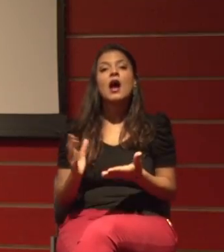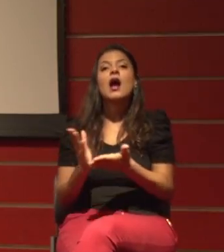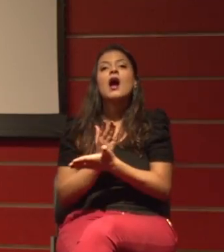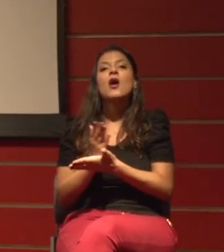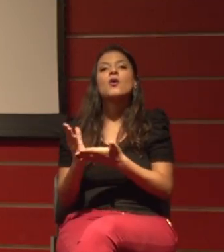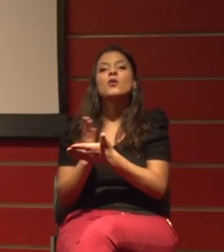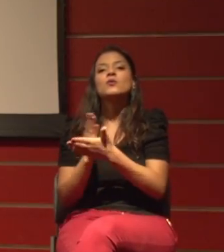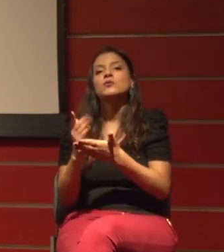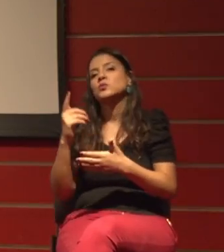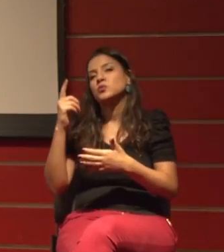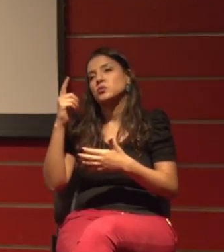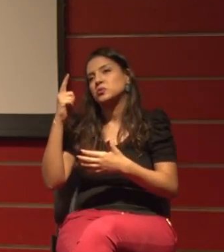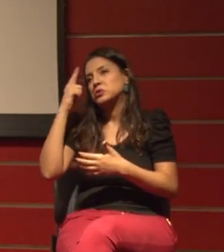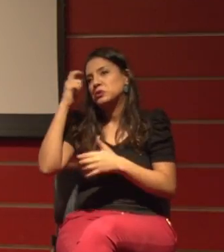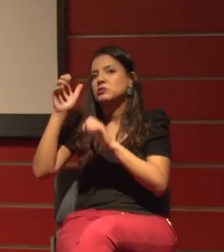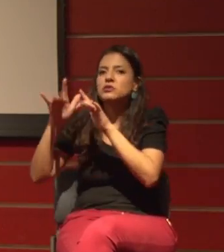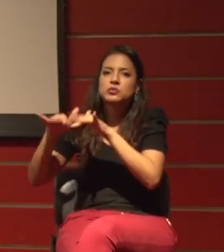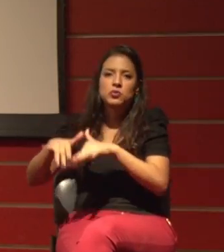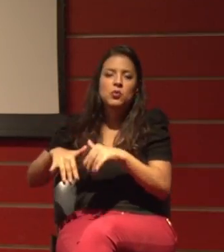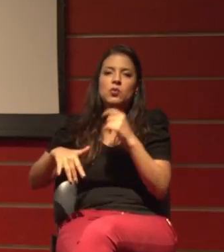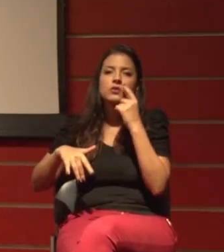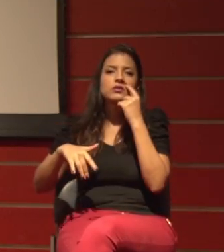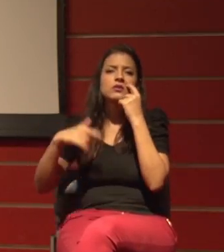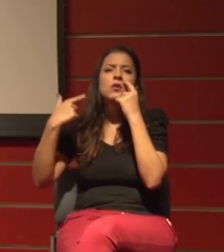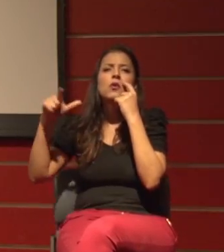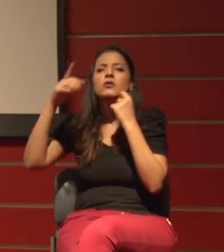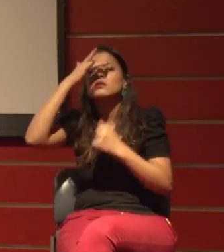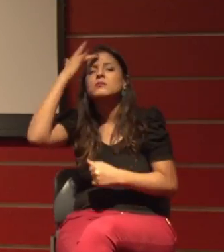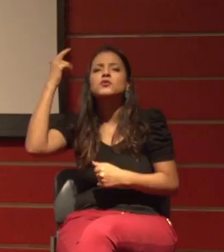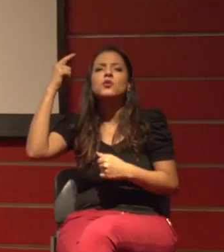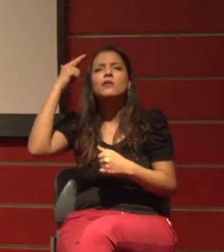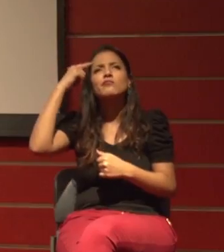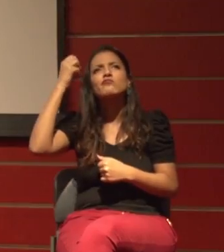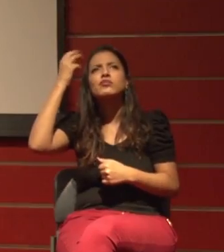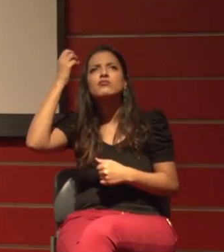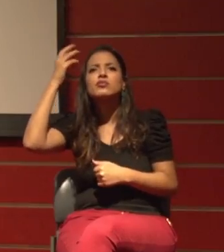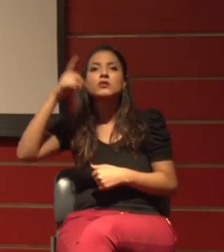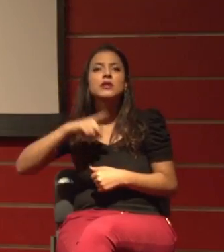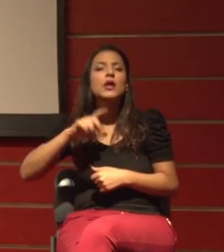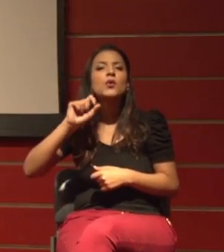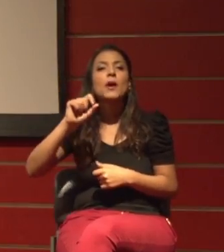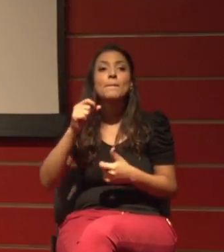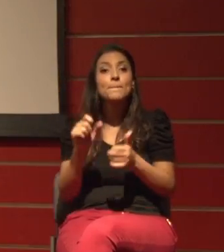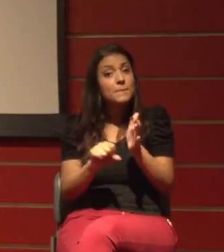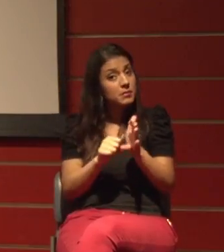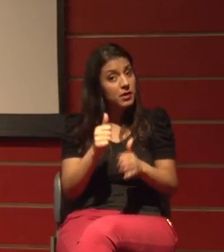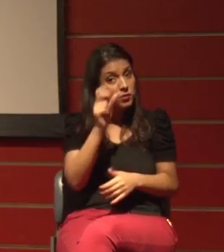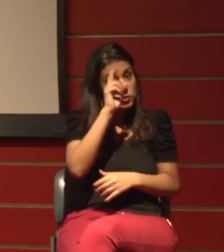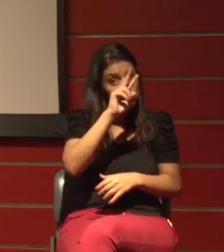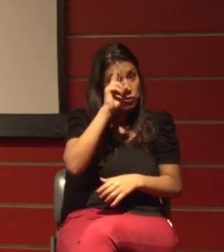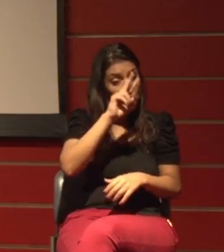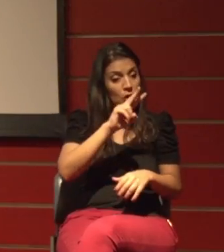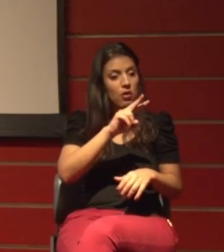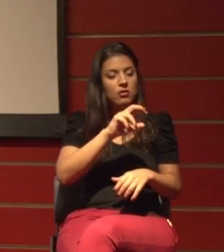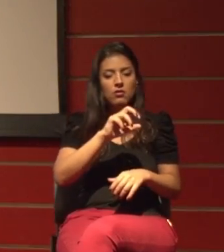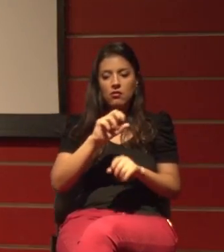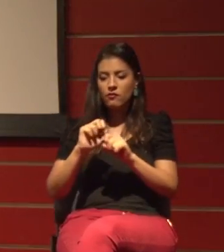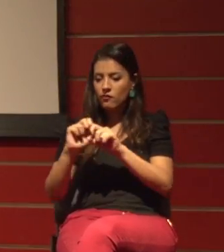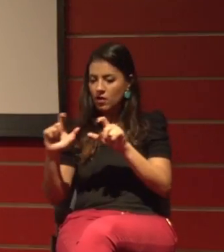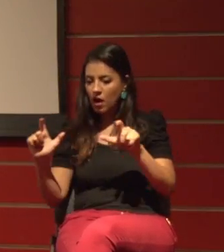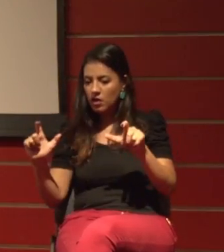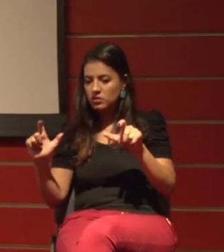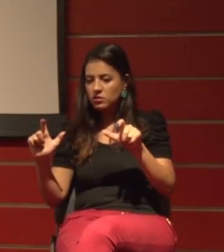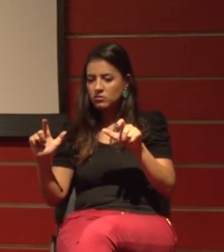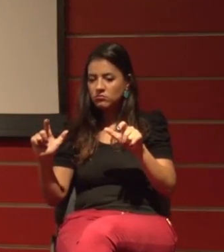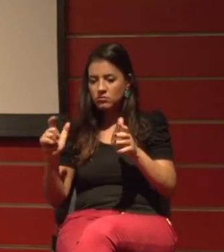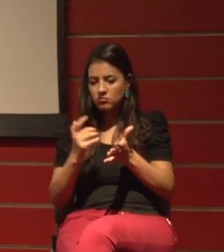há outros escritores outros e eh criadores que que começam por uma história ou por uma frase mas eu geralmente é